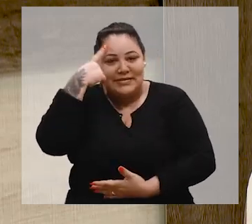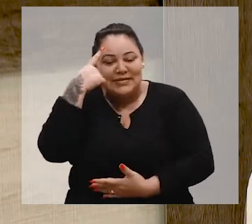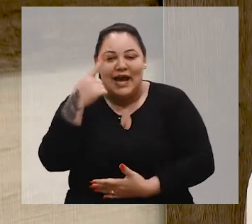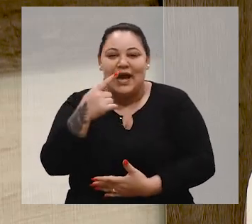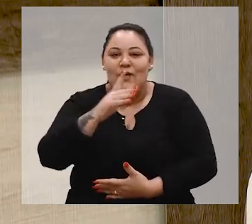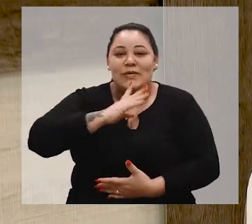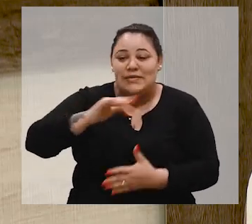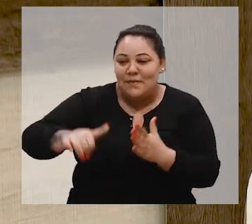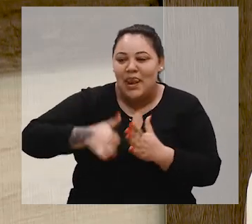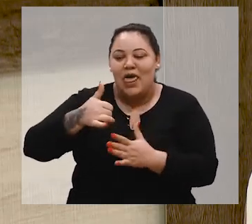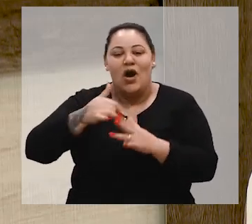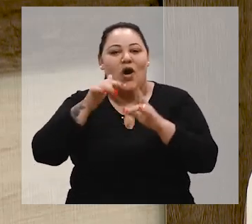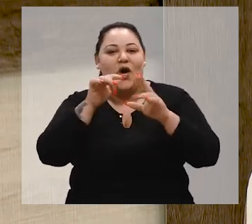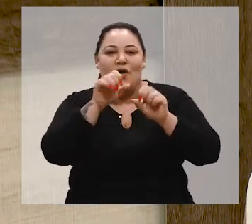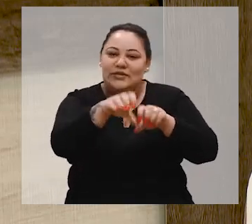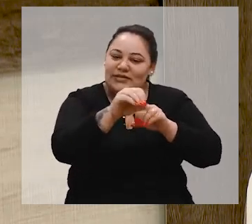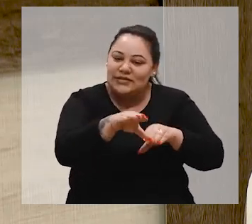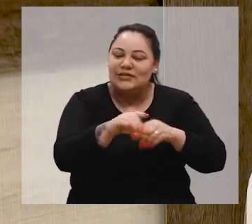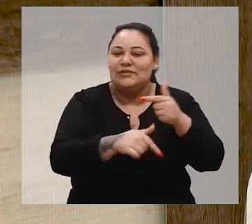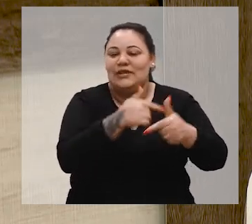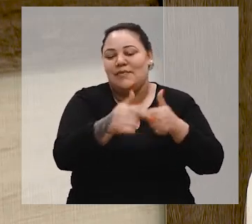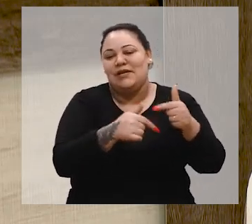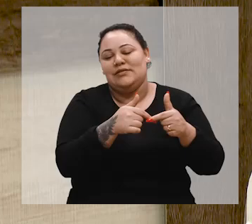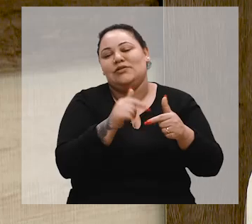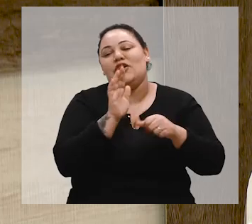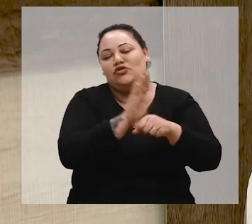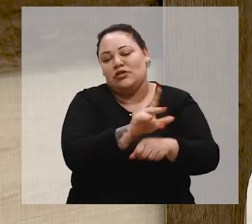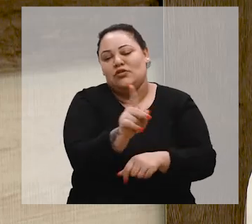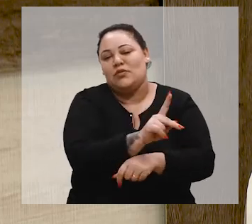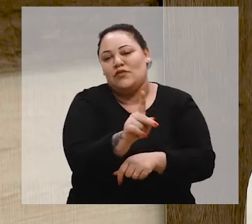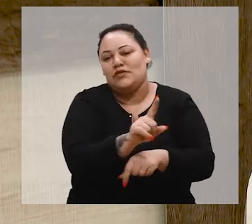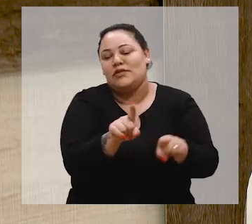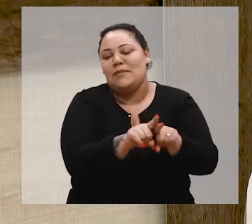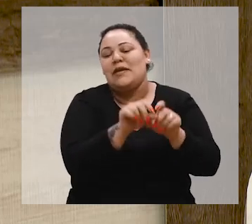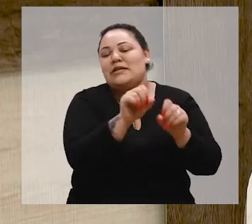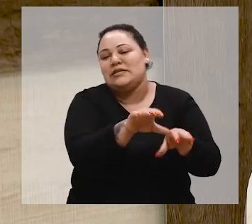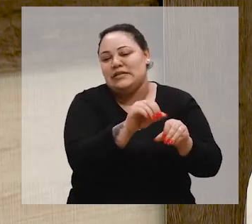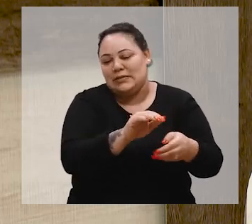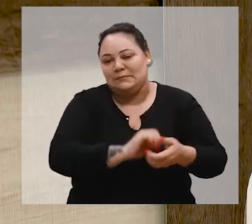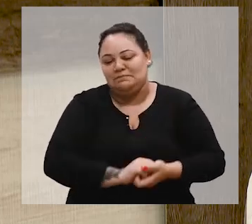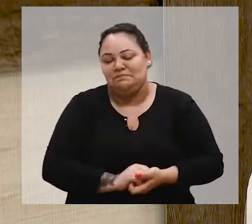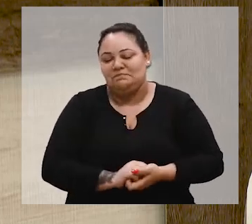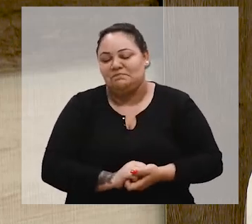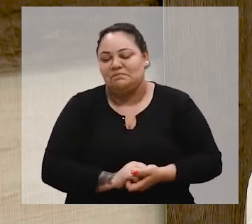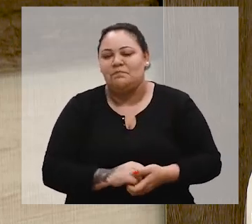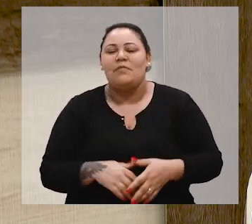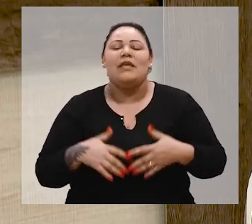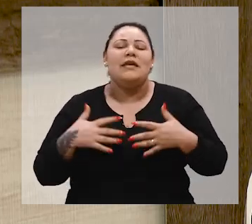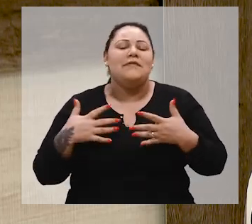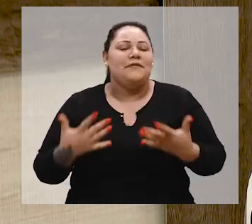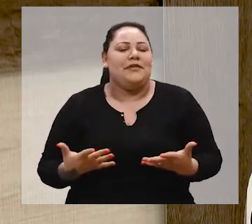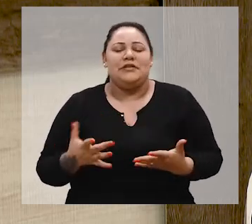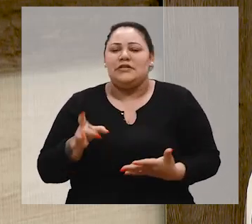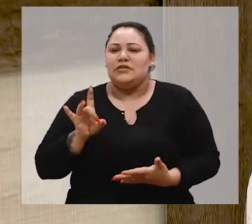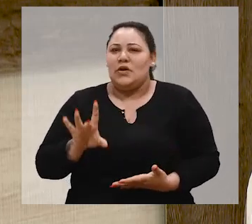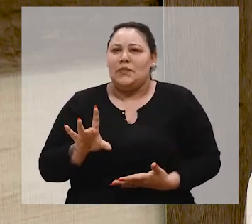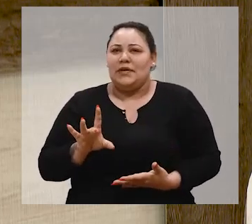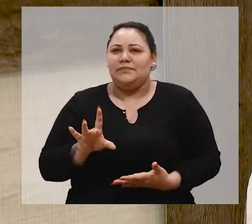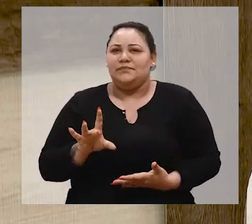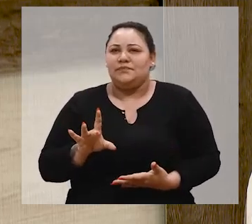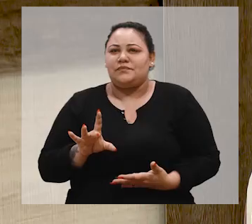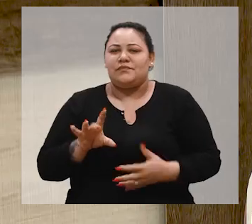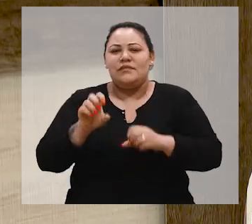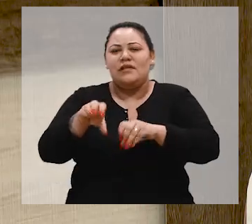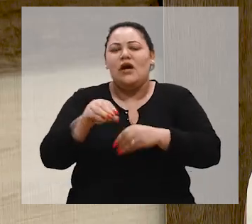pensando alguém ali orientando, a figura do professor que ensina, enfim. E para embasar